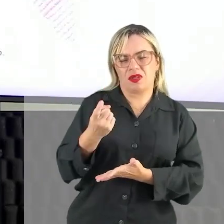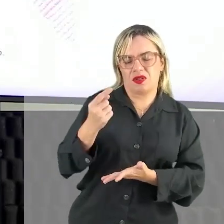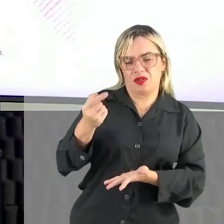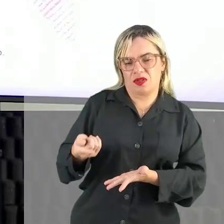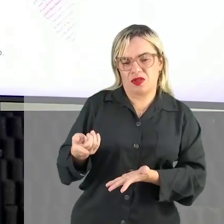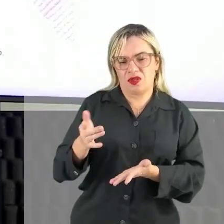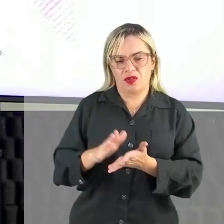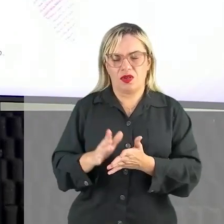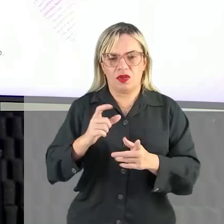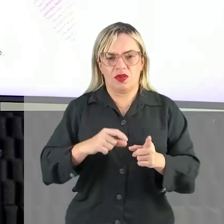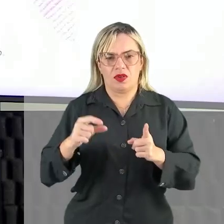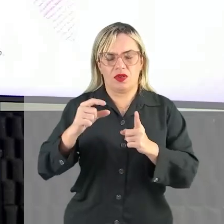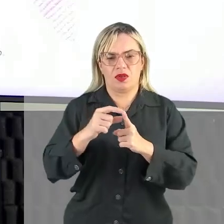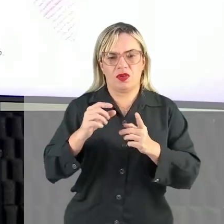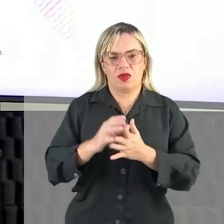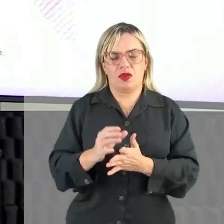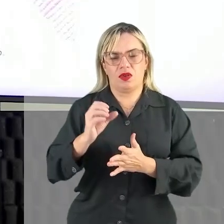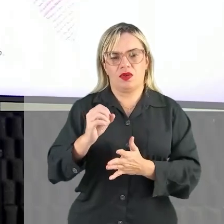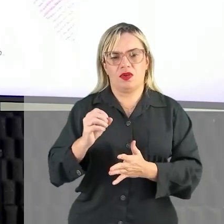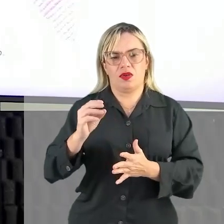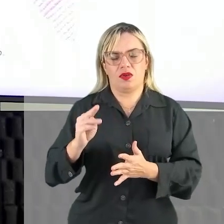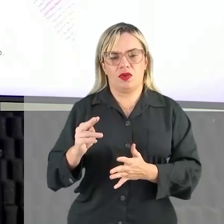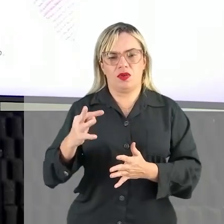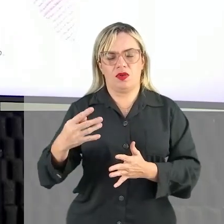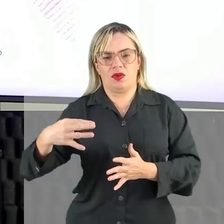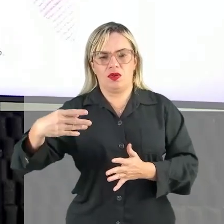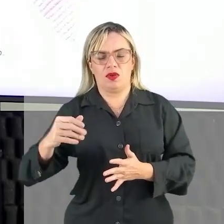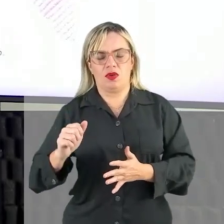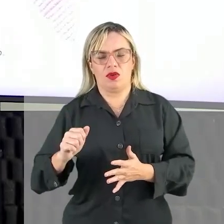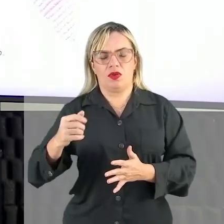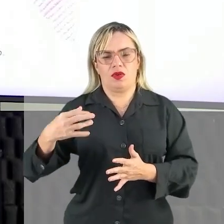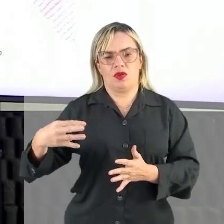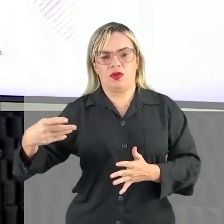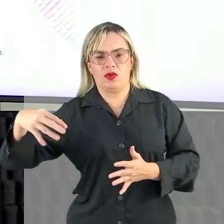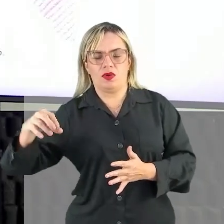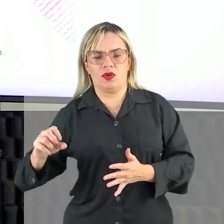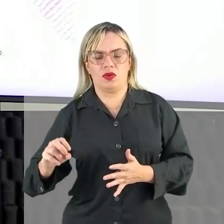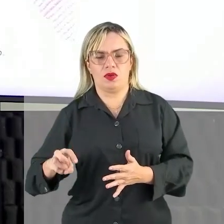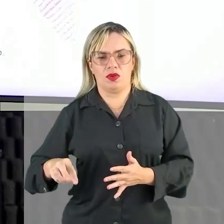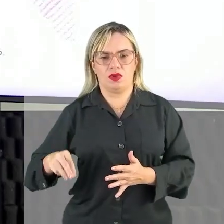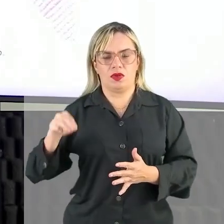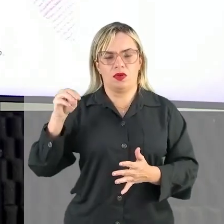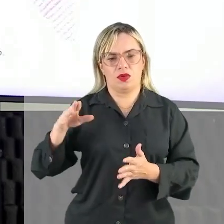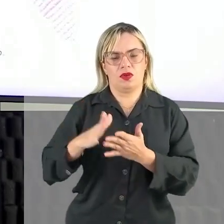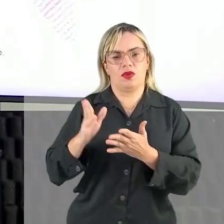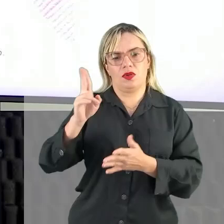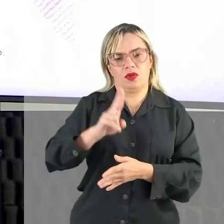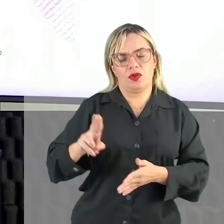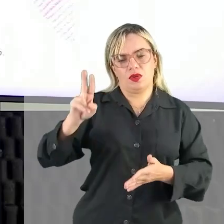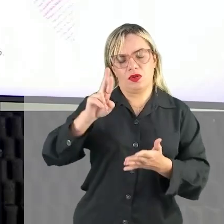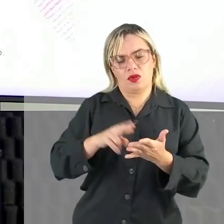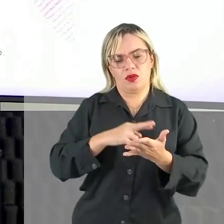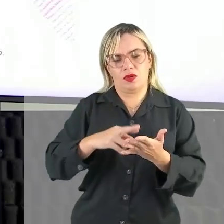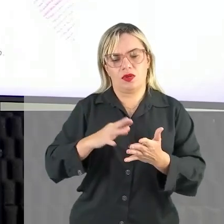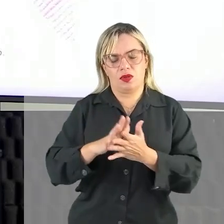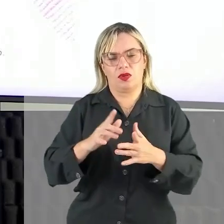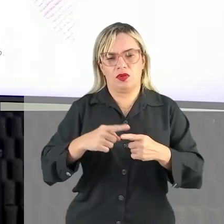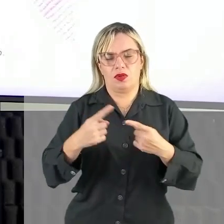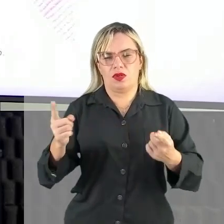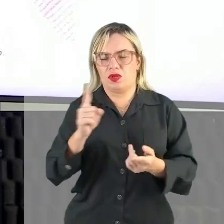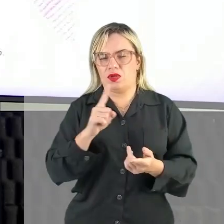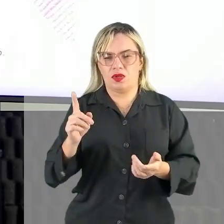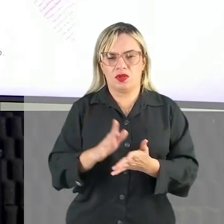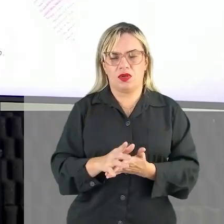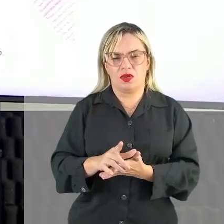contra a palavra outrossim existem redações do ENEM que ainda utilizam o outrossim mas ele não é o mais